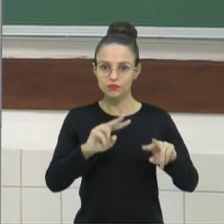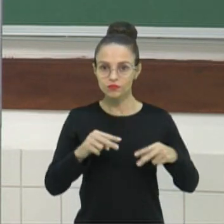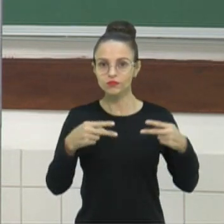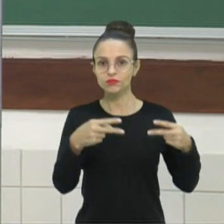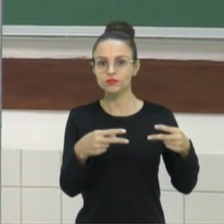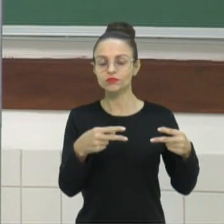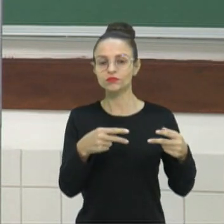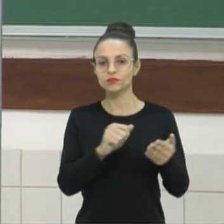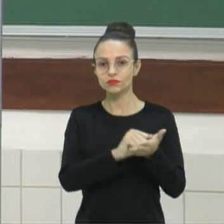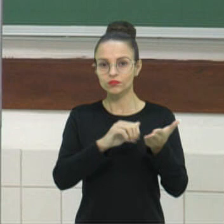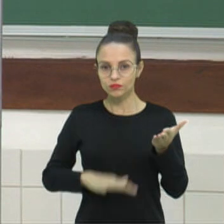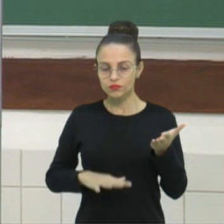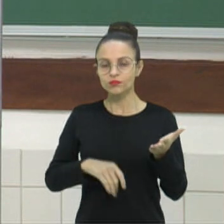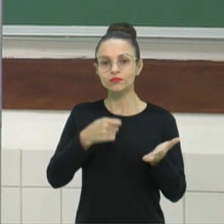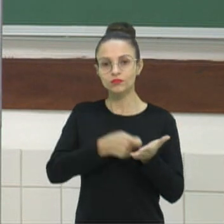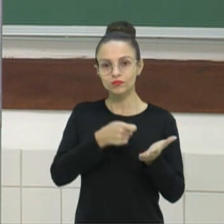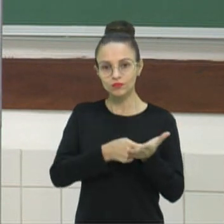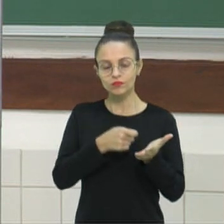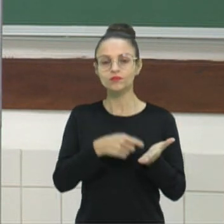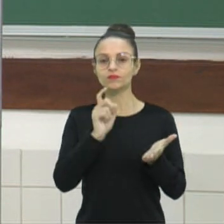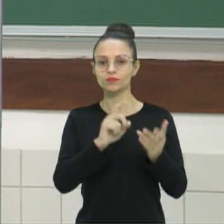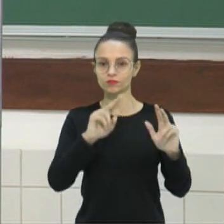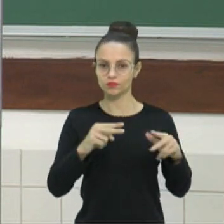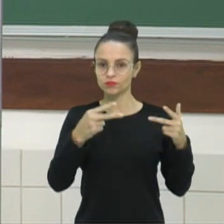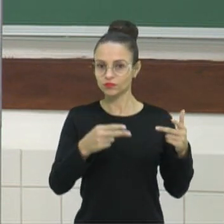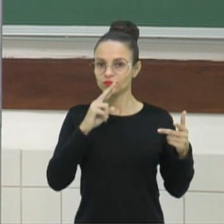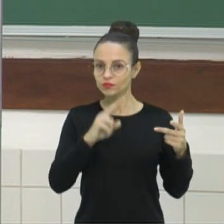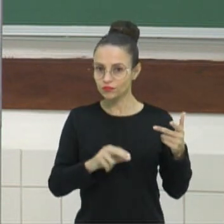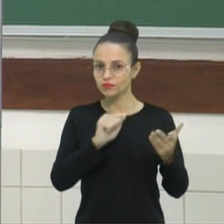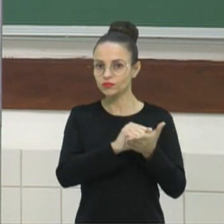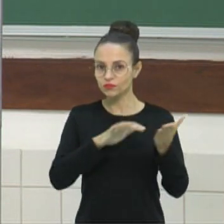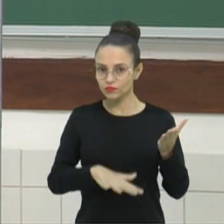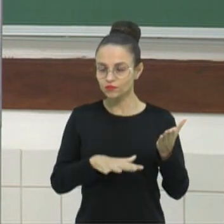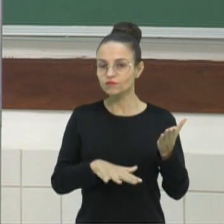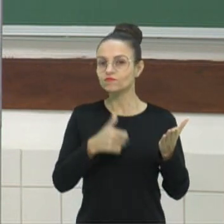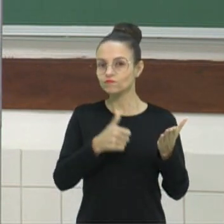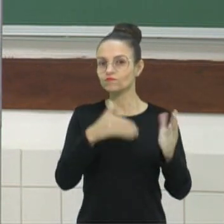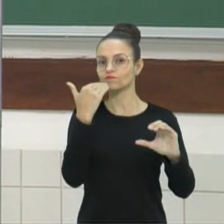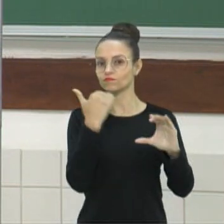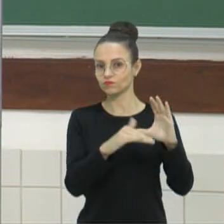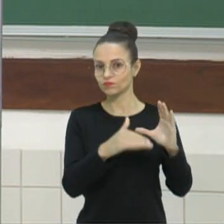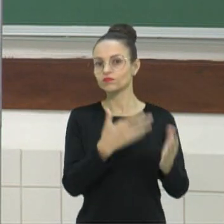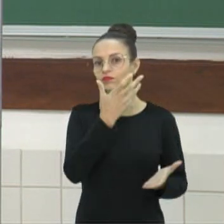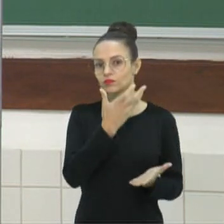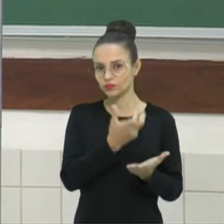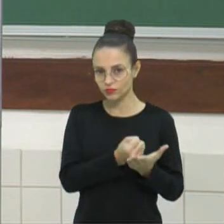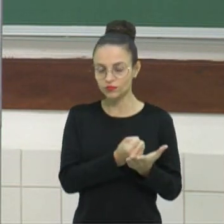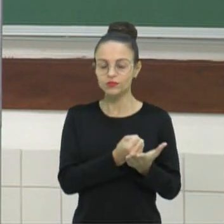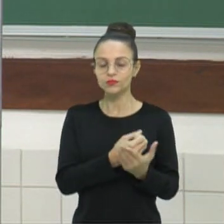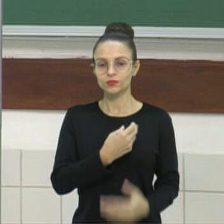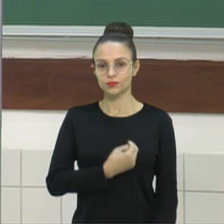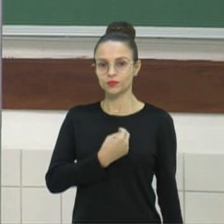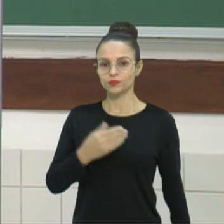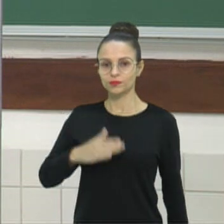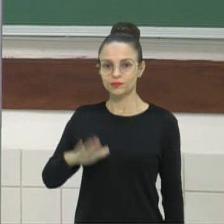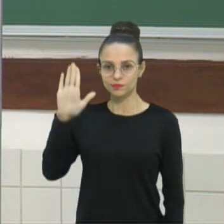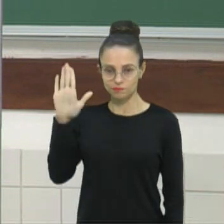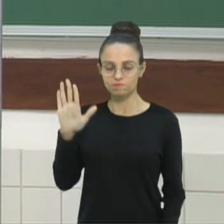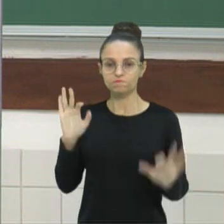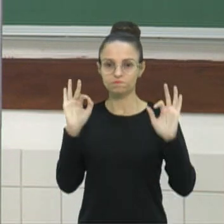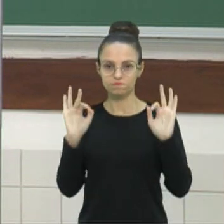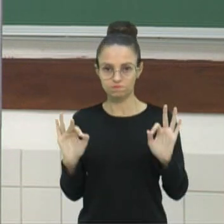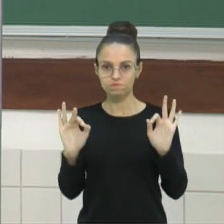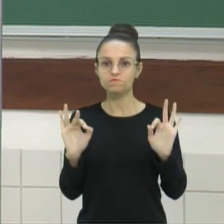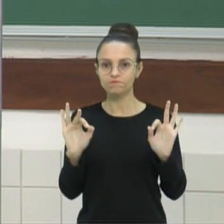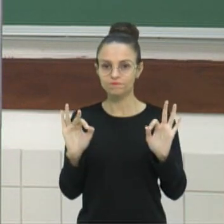no link de atividade obrigatória, clicou, fez a atividade, apareceu o verdinho, enviou, tranquilo, está com a sua frequência